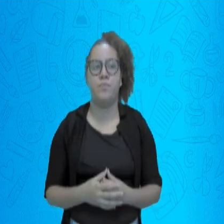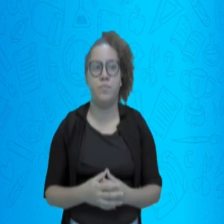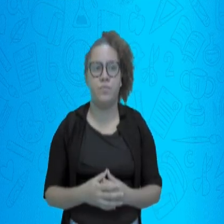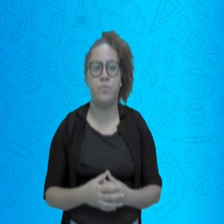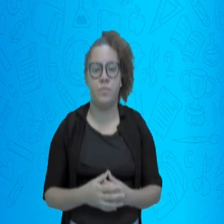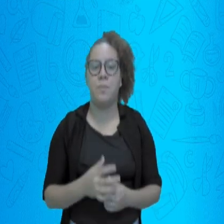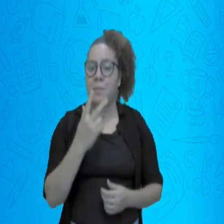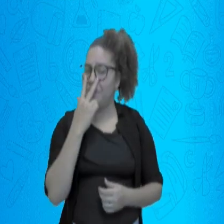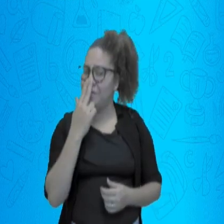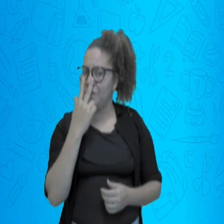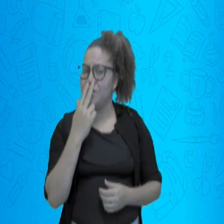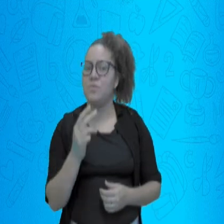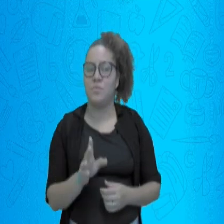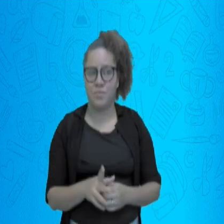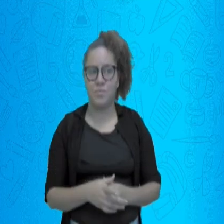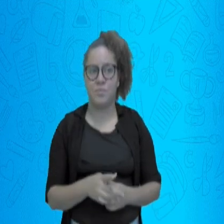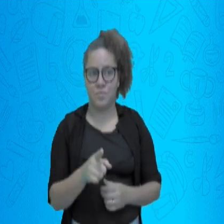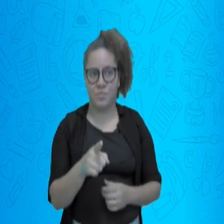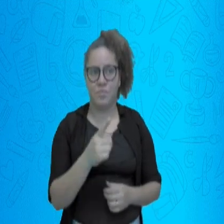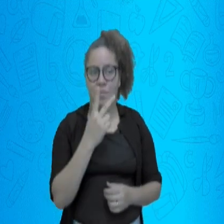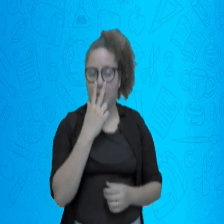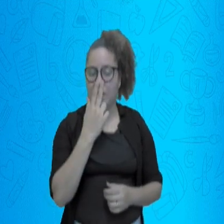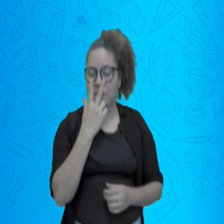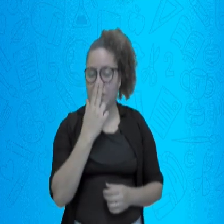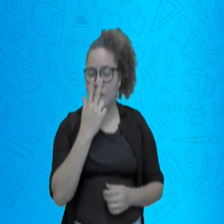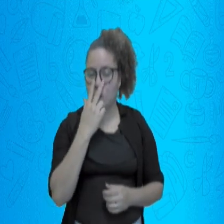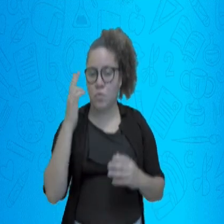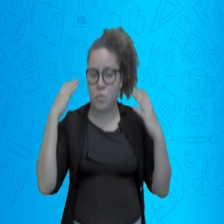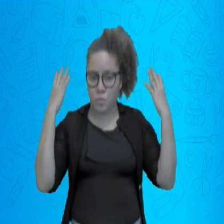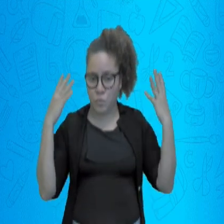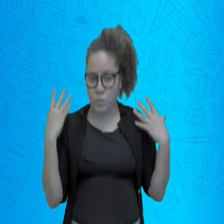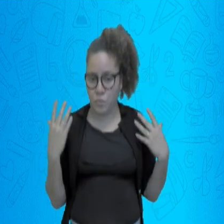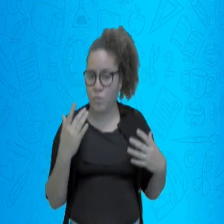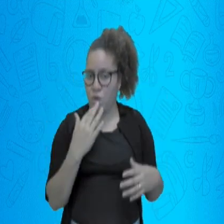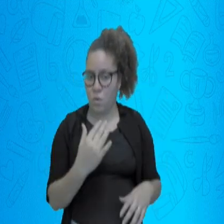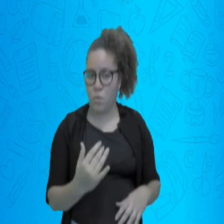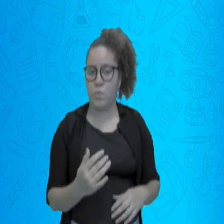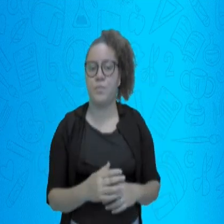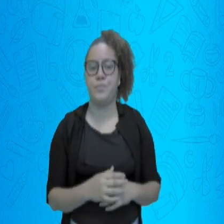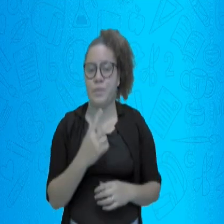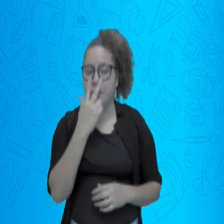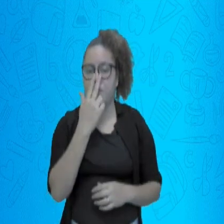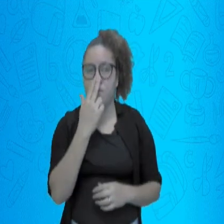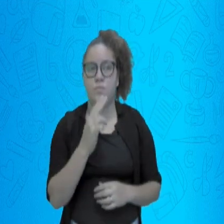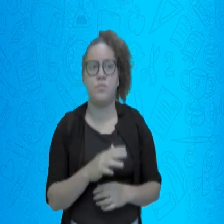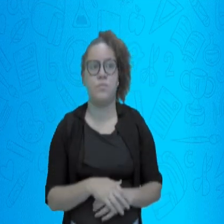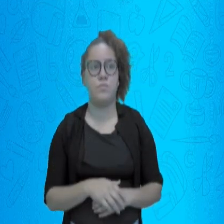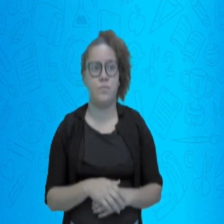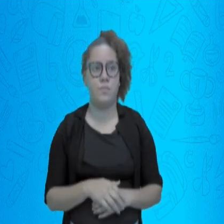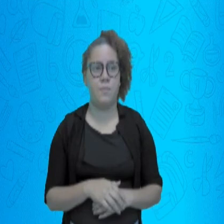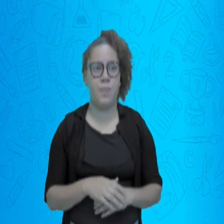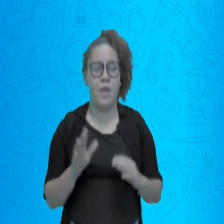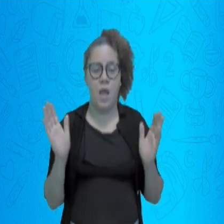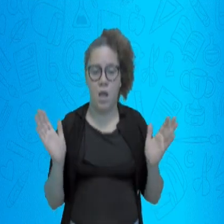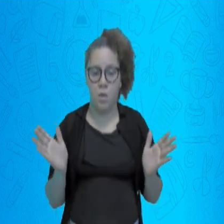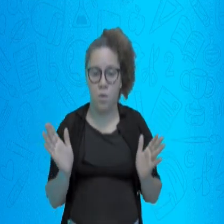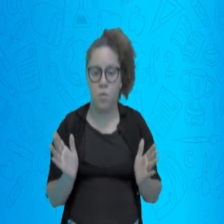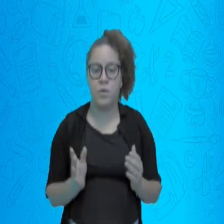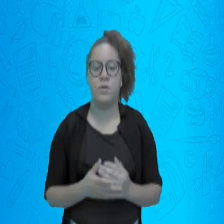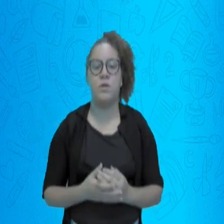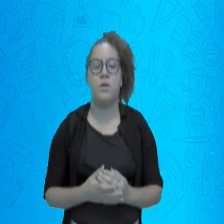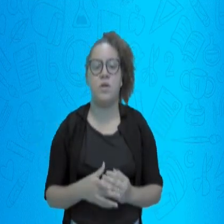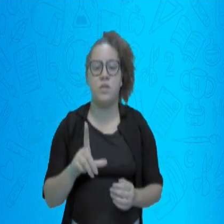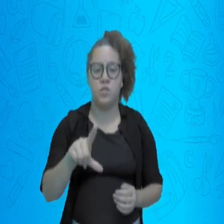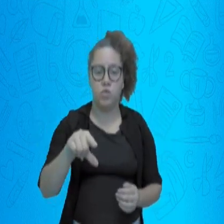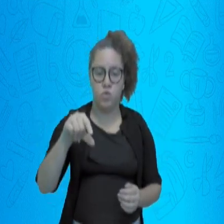alguma semelhança. Ó, cor do cabelo parecido, se parecem. E agora, escolha uma